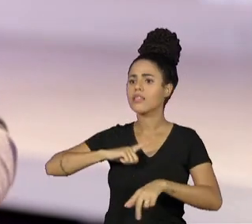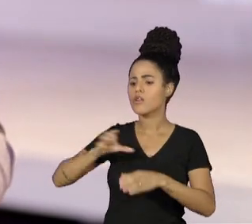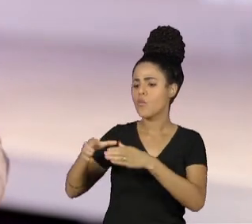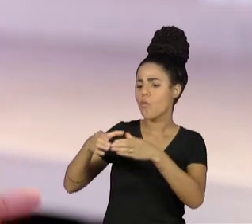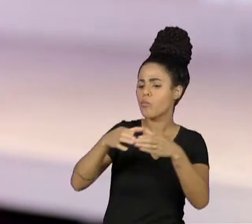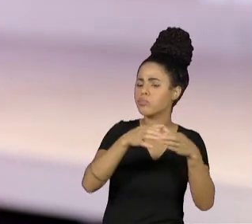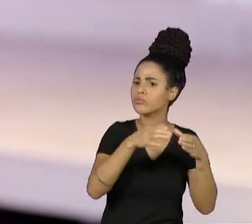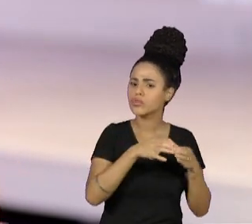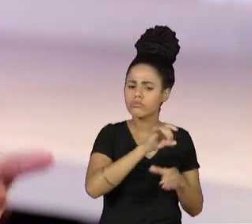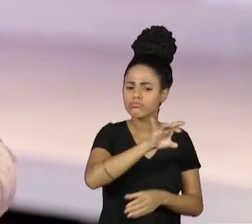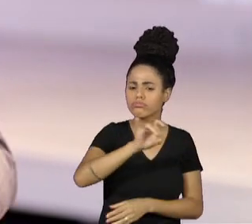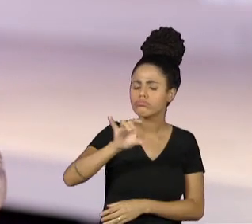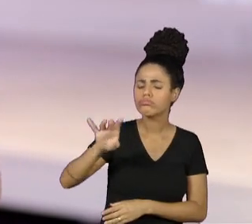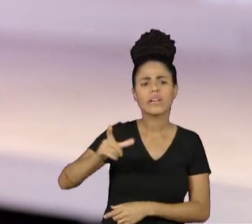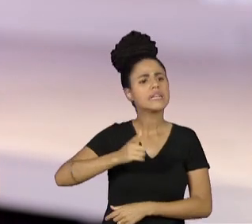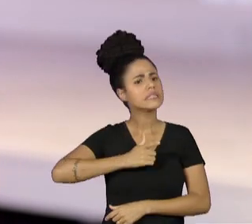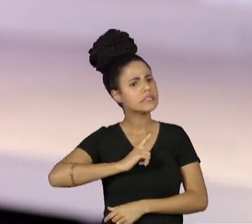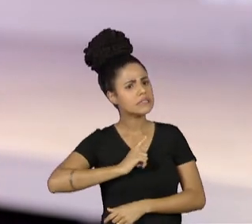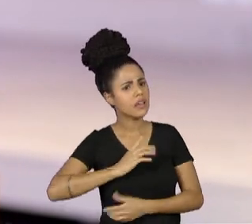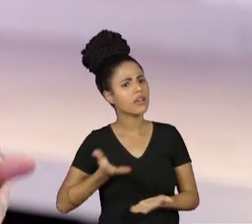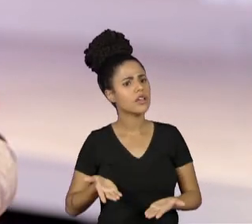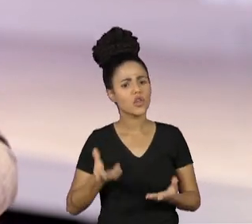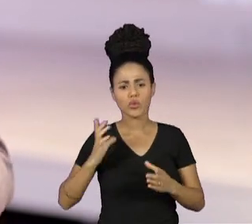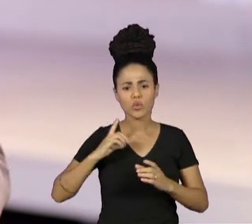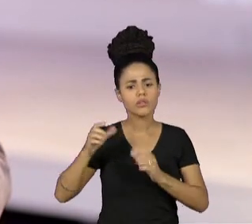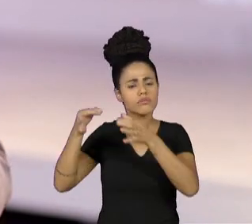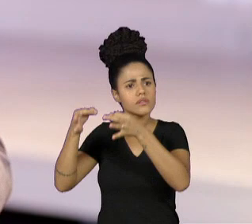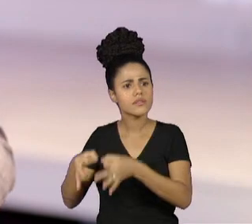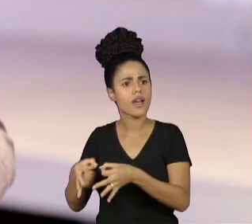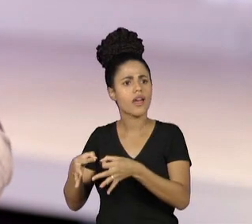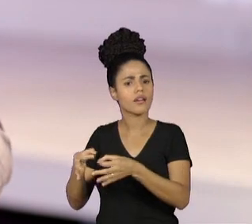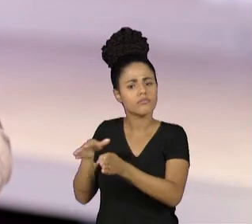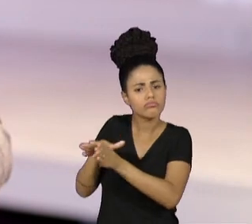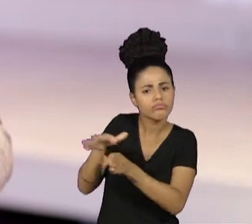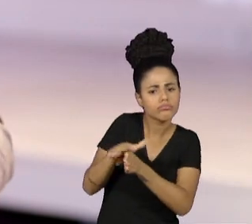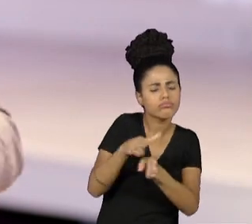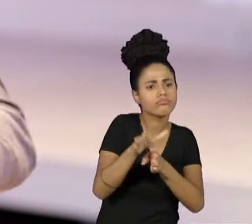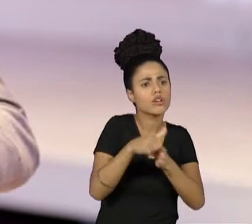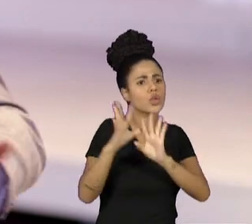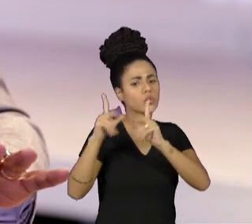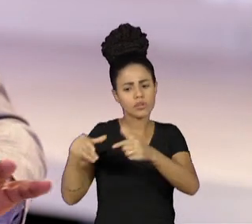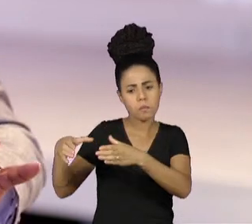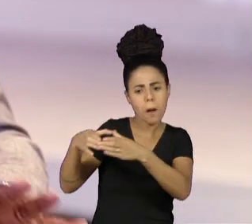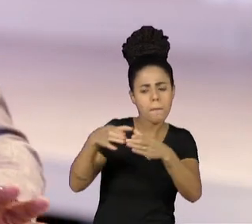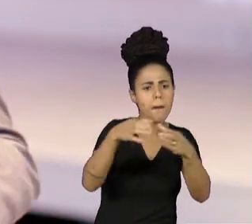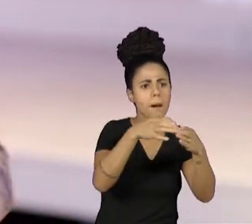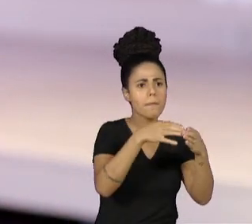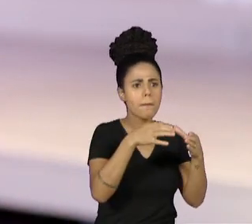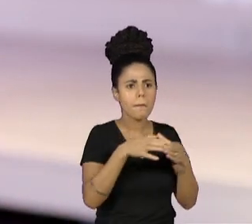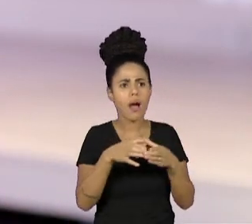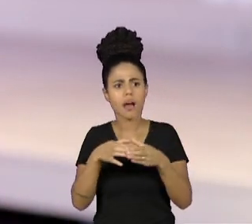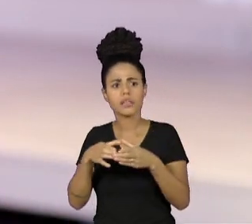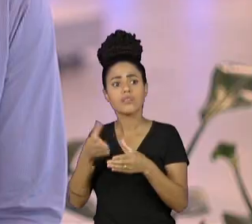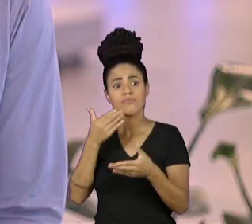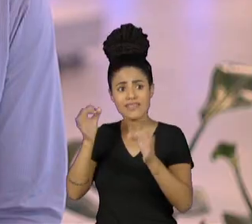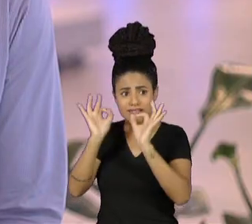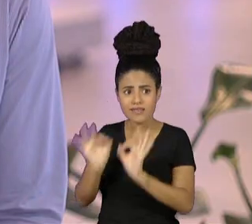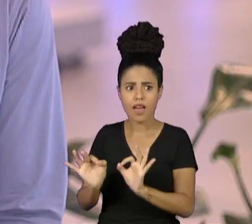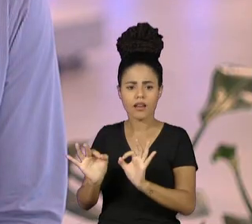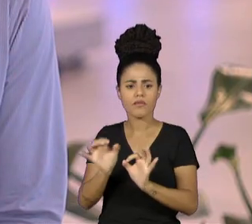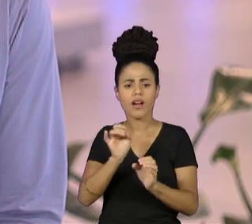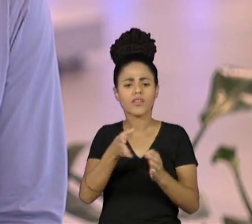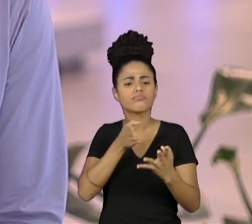devidamente sendo internalizados, todos estão sendo acolhidos e todos estão tendo um olhar para lá de especial aqui na B3.